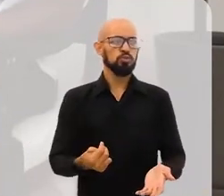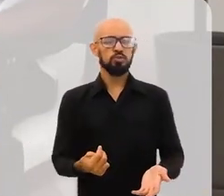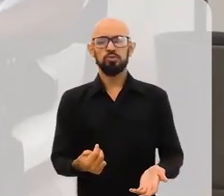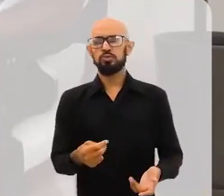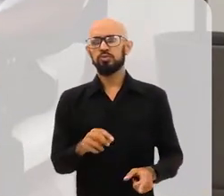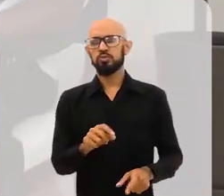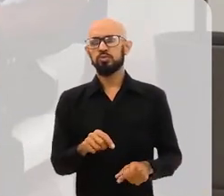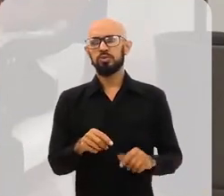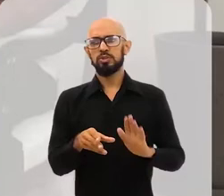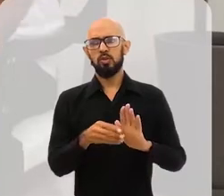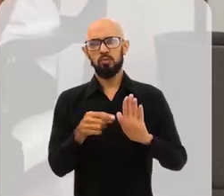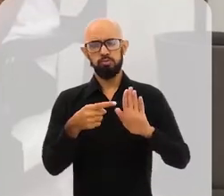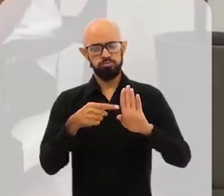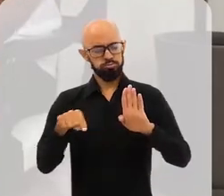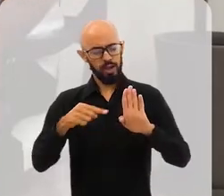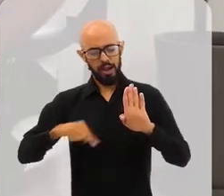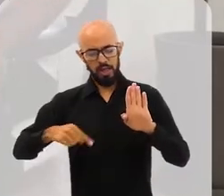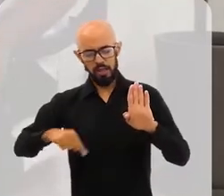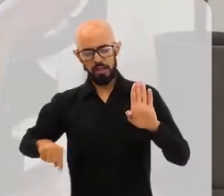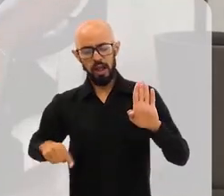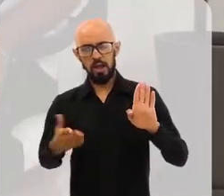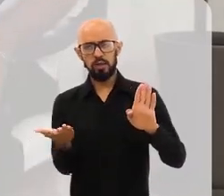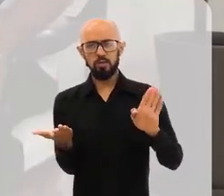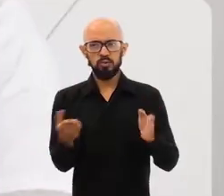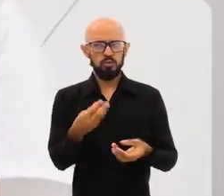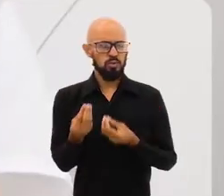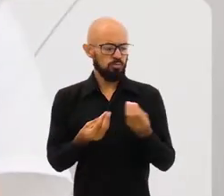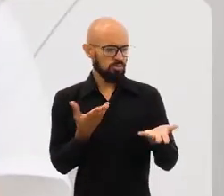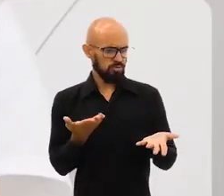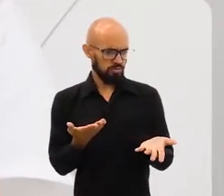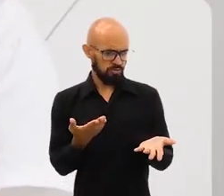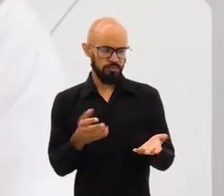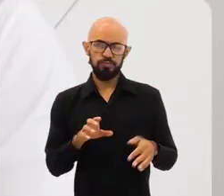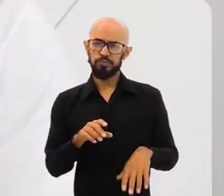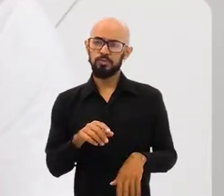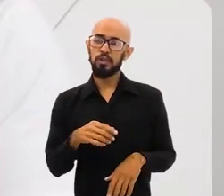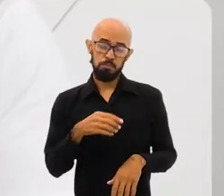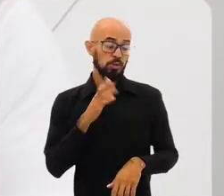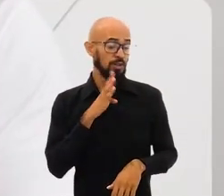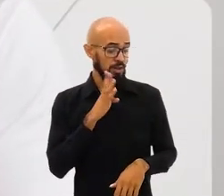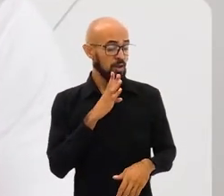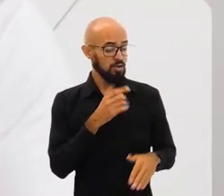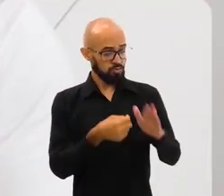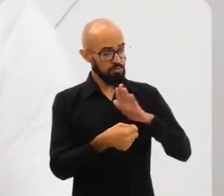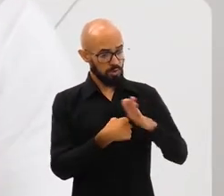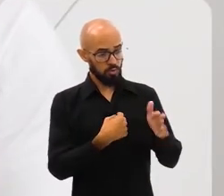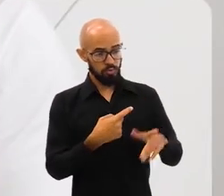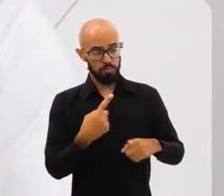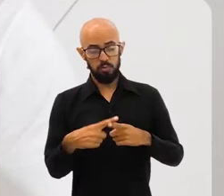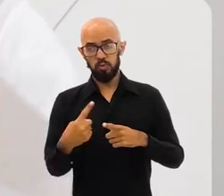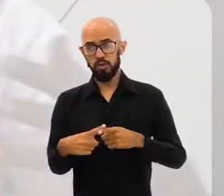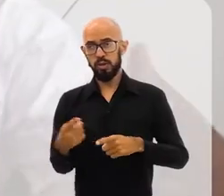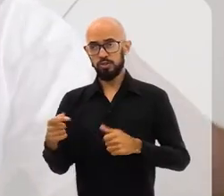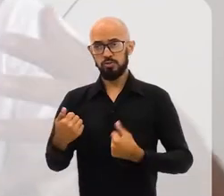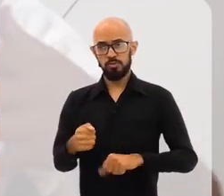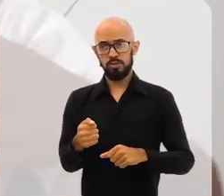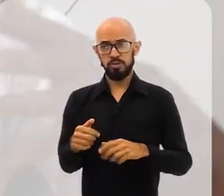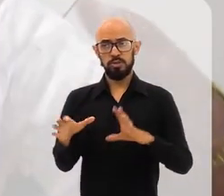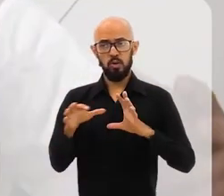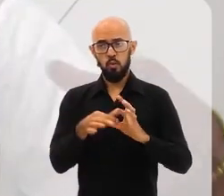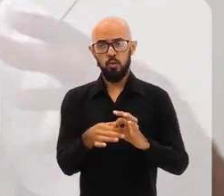têm sabe se seu calendário Que bacana disse falar por isso que eu te digo que precisa dessa intensa necessidade da gente ir as